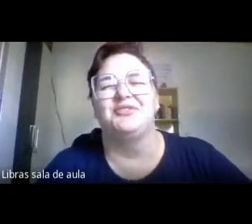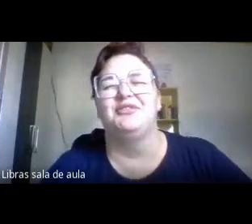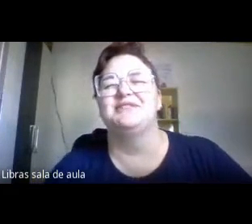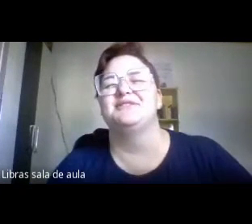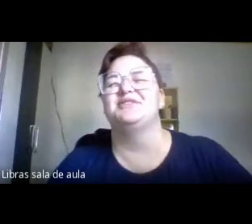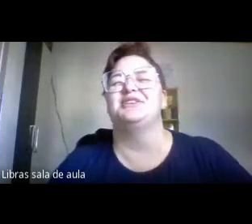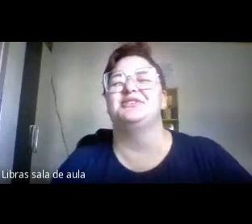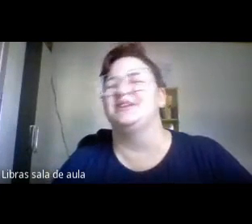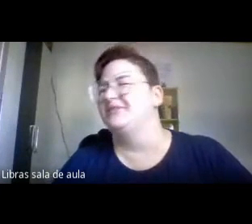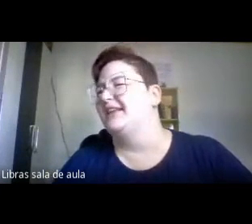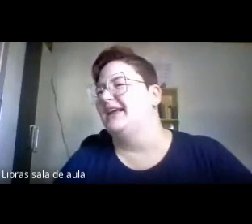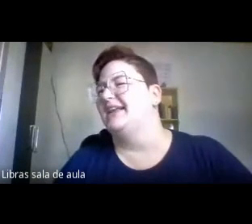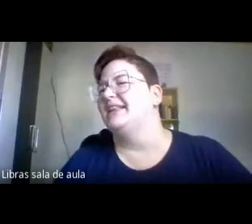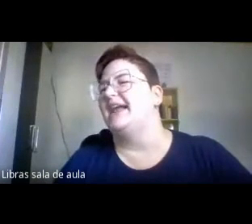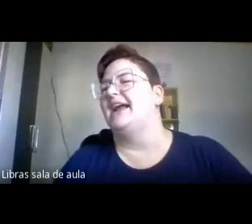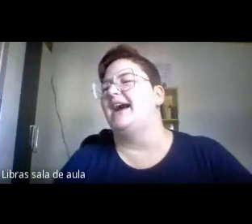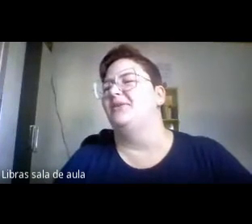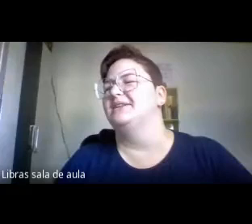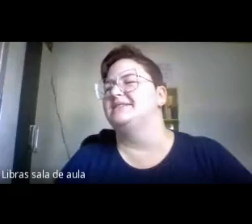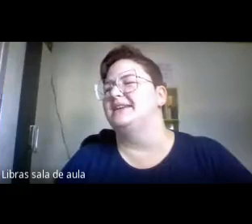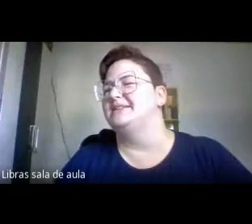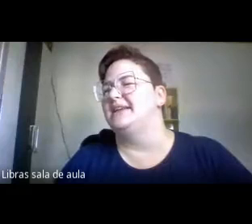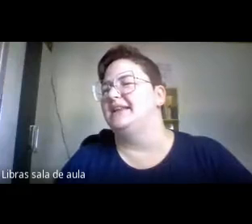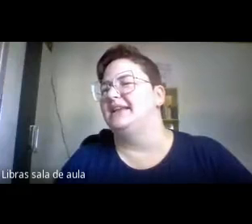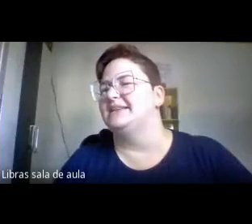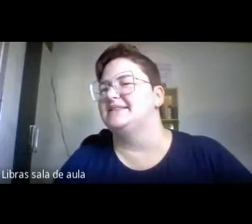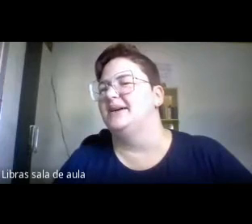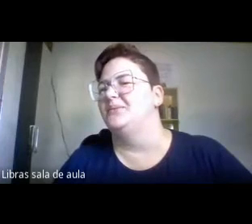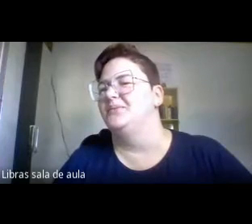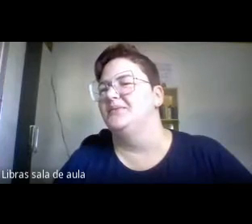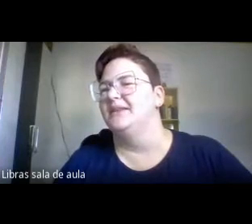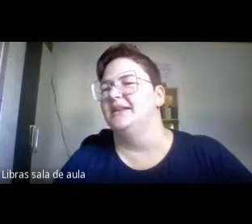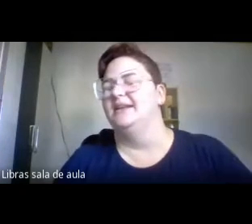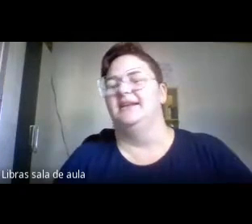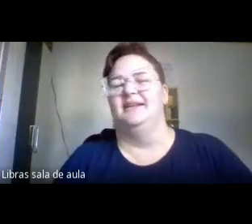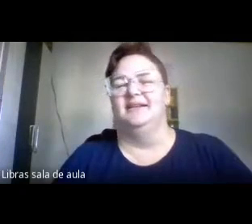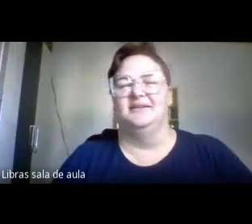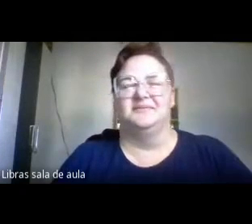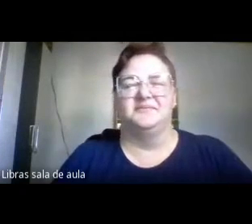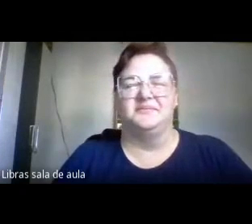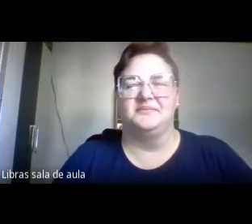Fica difícil a gente dar aula assim, sem interação.